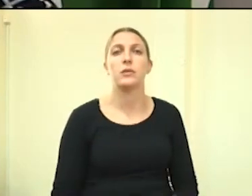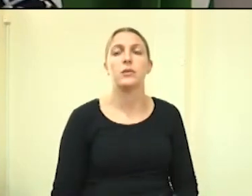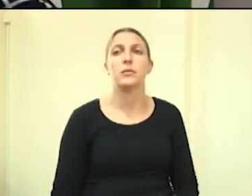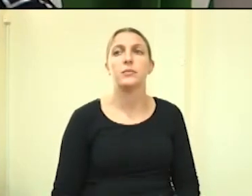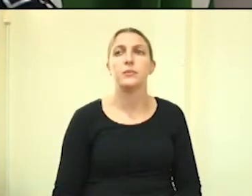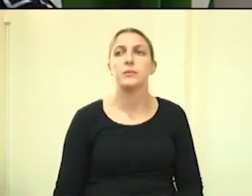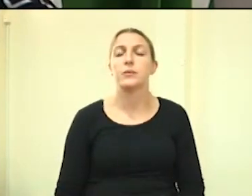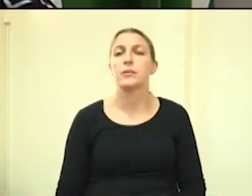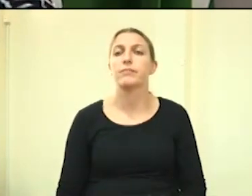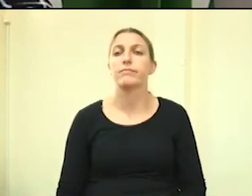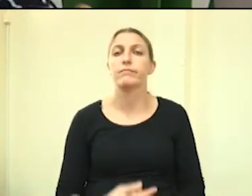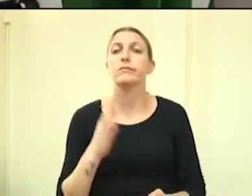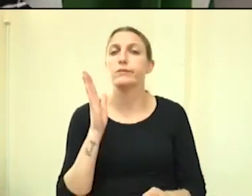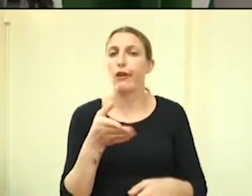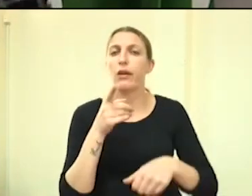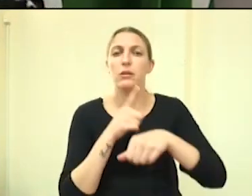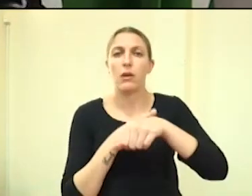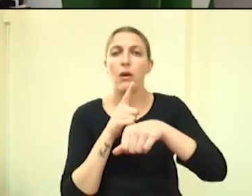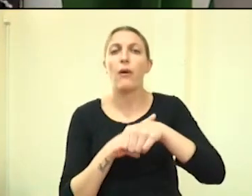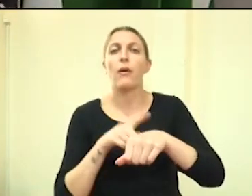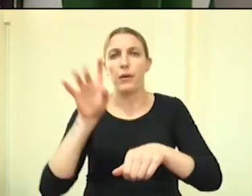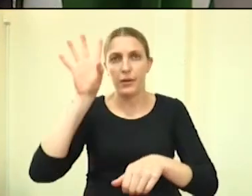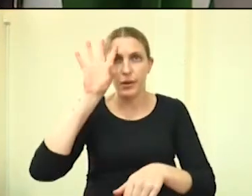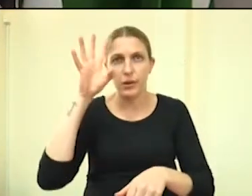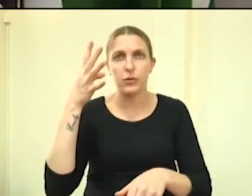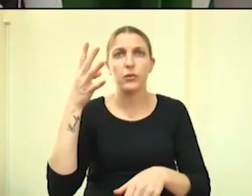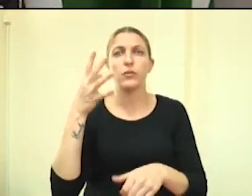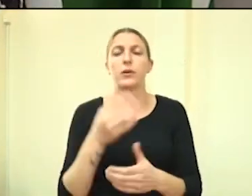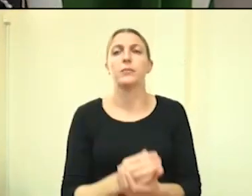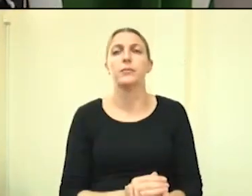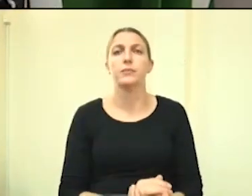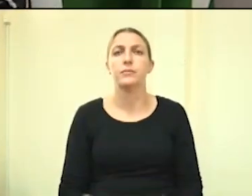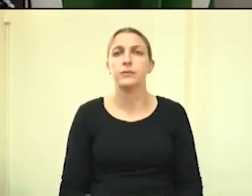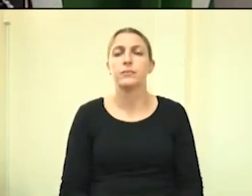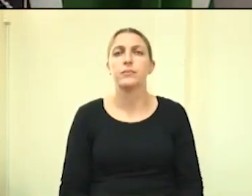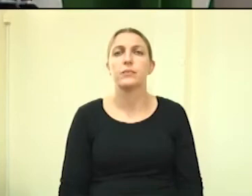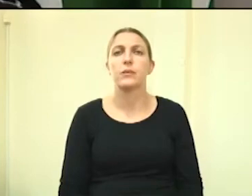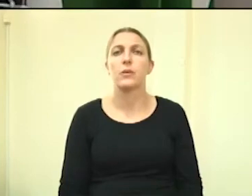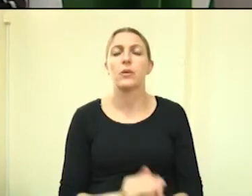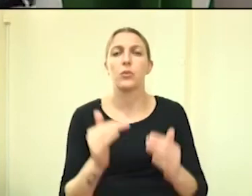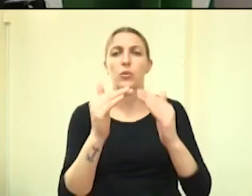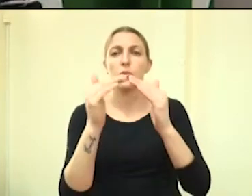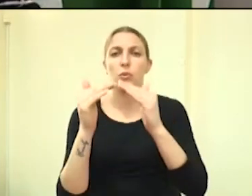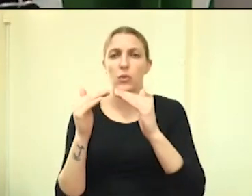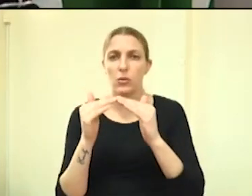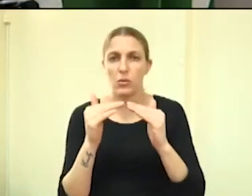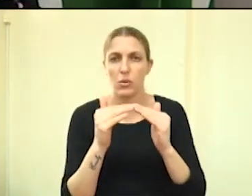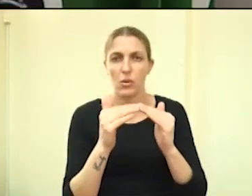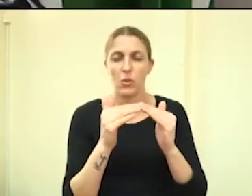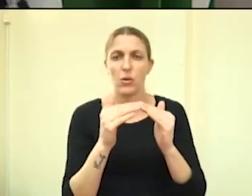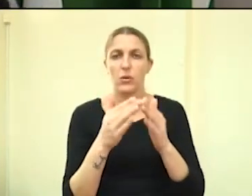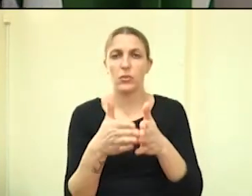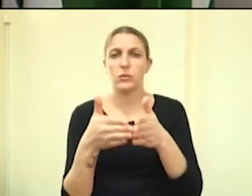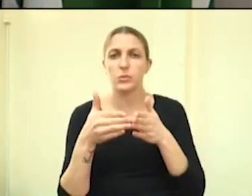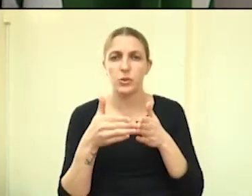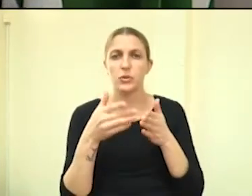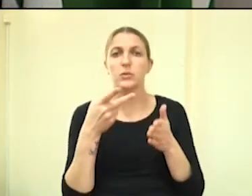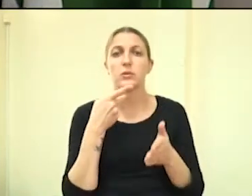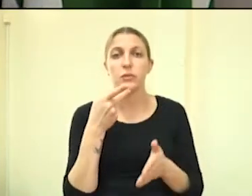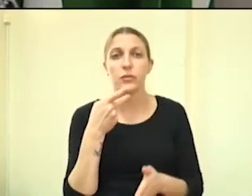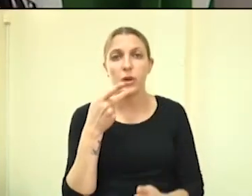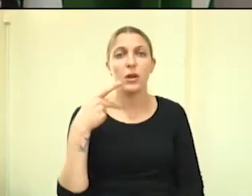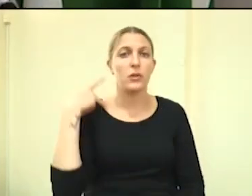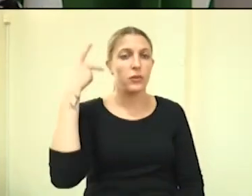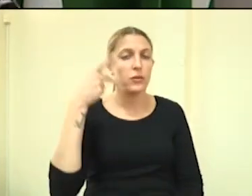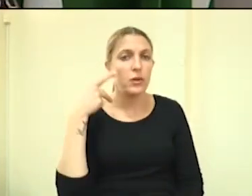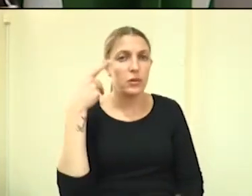mais do que na hora, né, de resolvermos essa situação. Sou favorável aos pedidos e lhe digo, vereador Araújo, que no